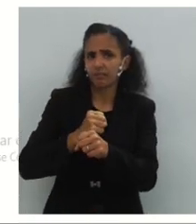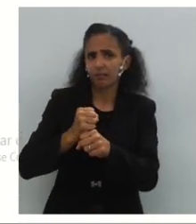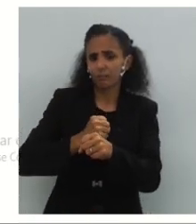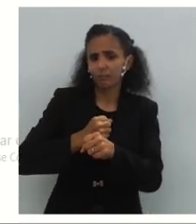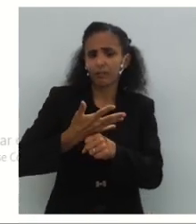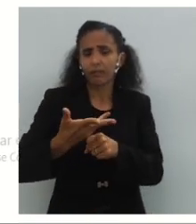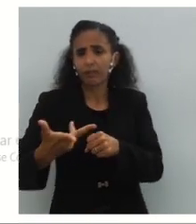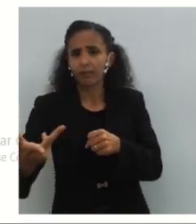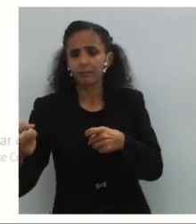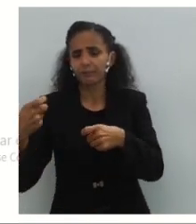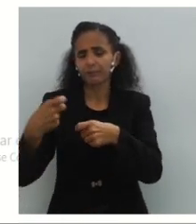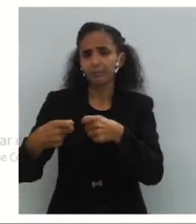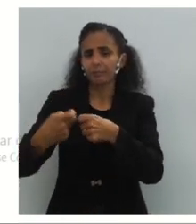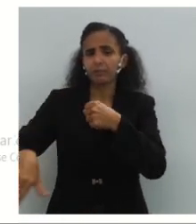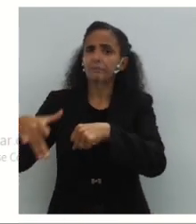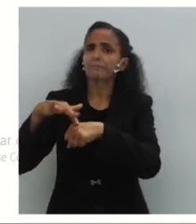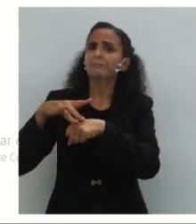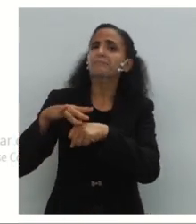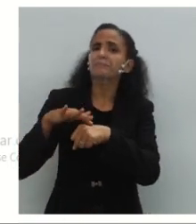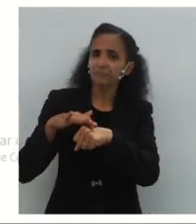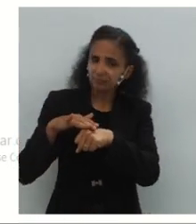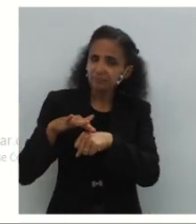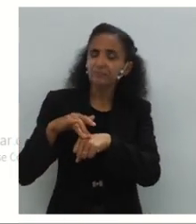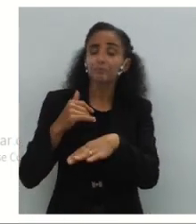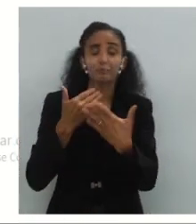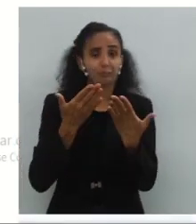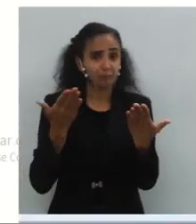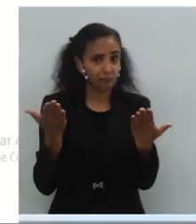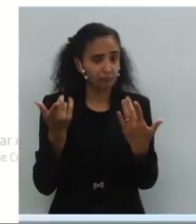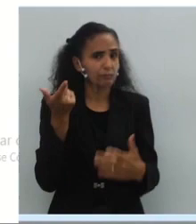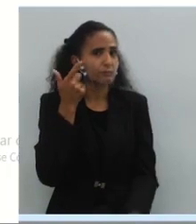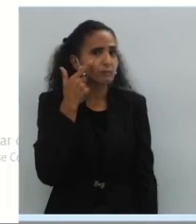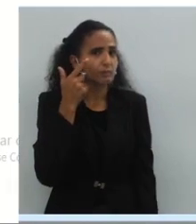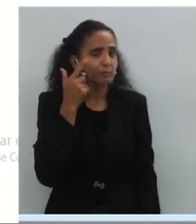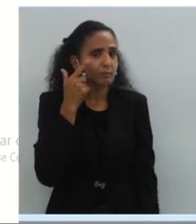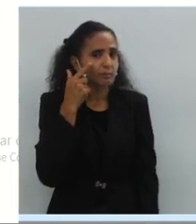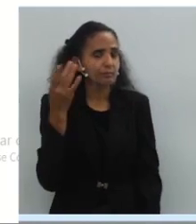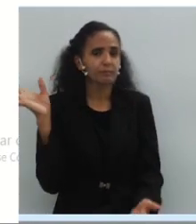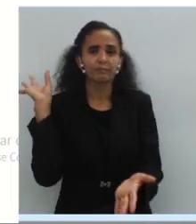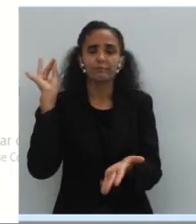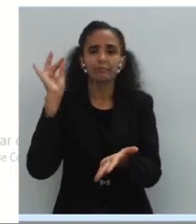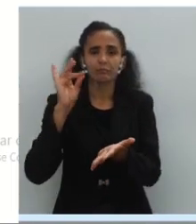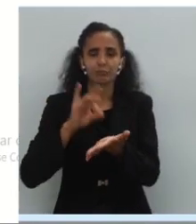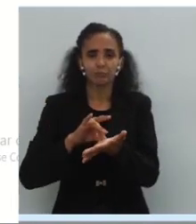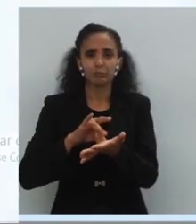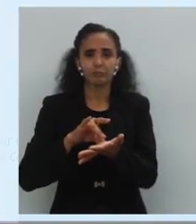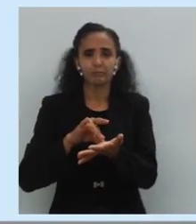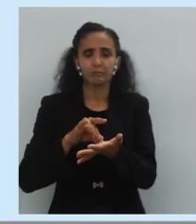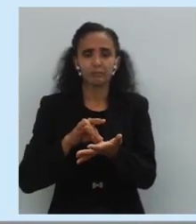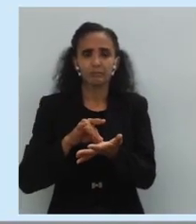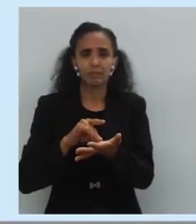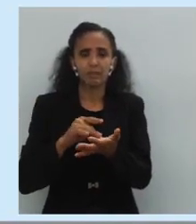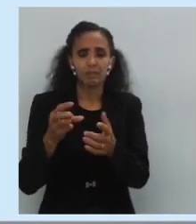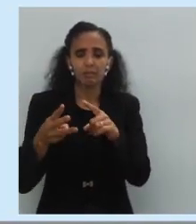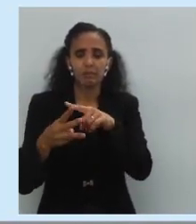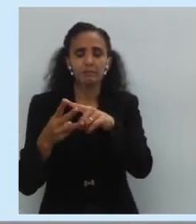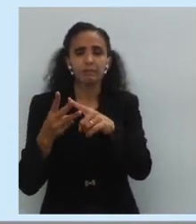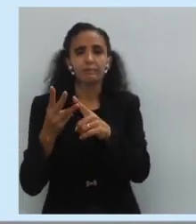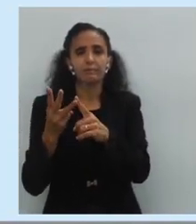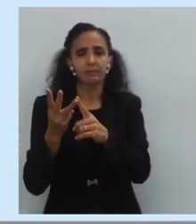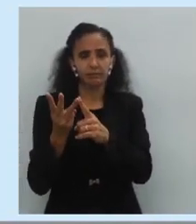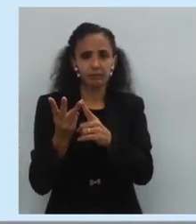15 anos depois da infecção inicial. Então, você observou, na